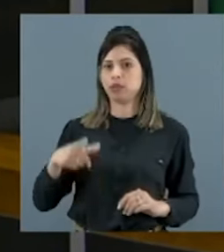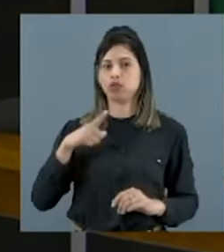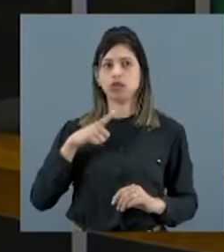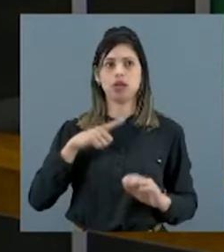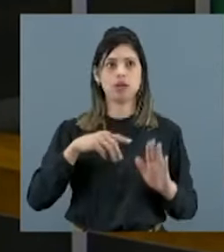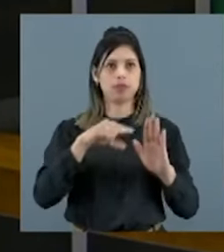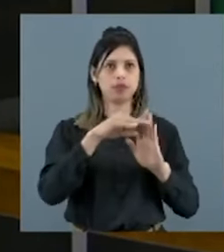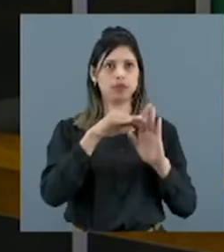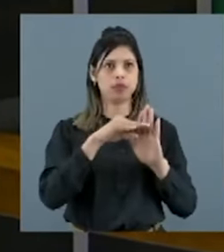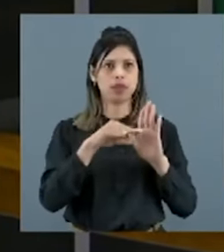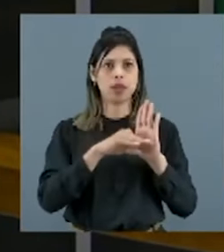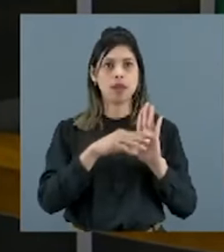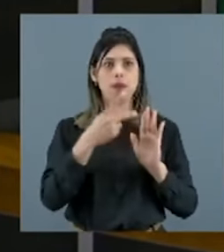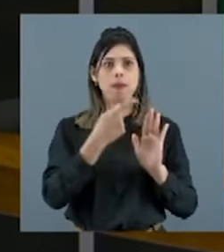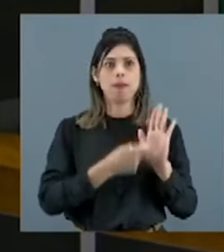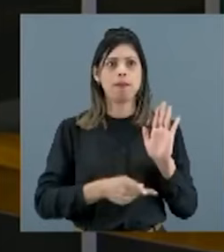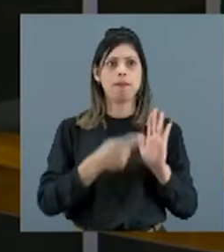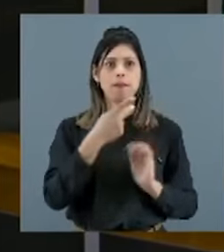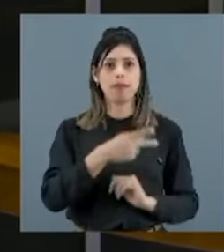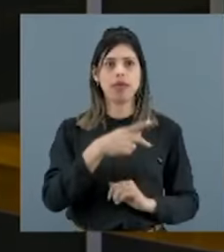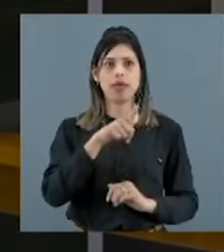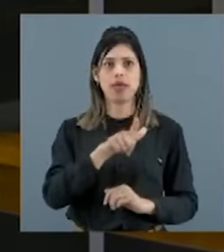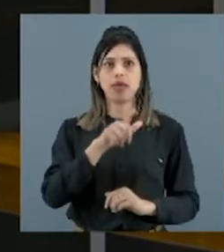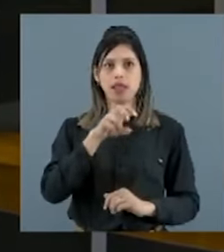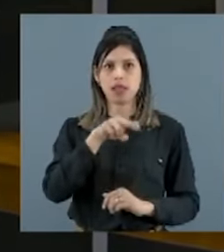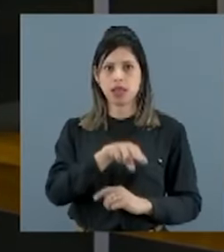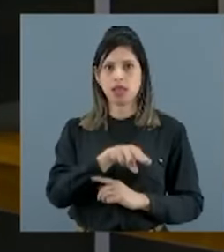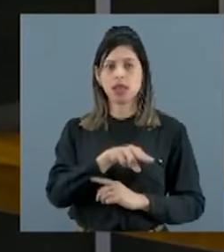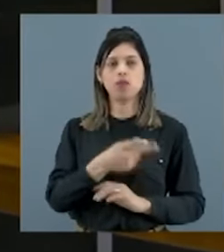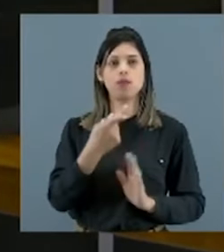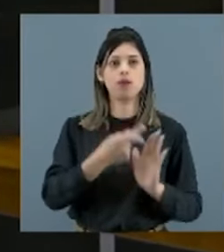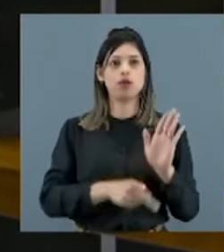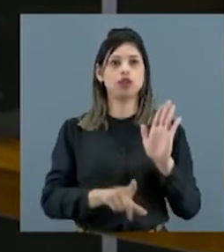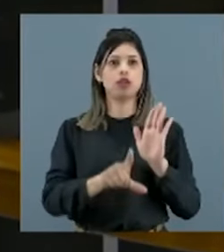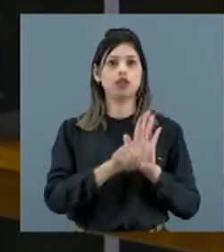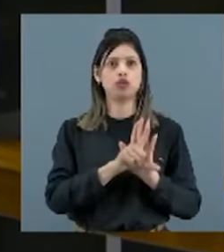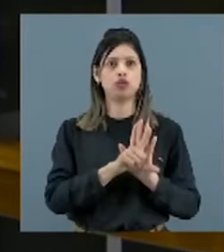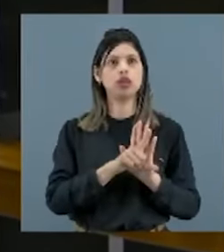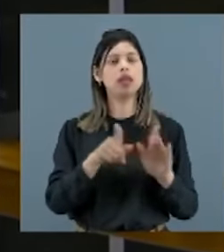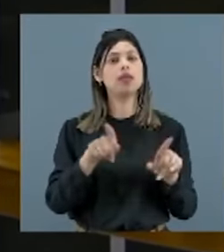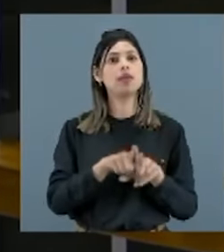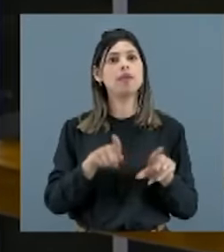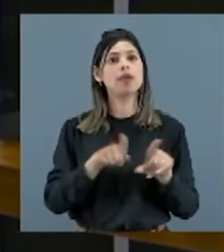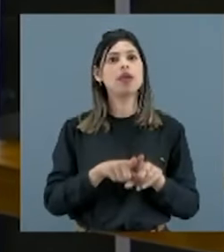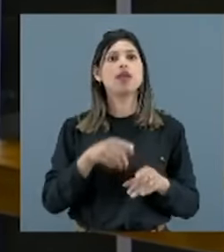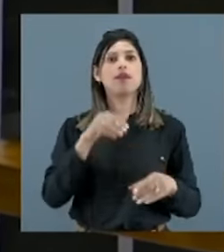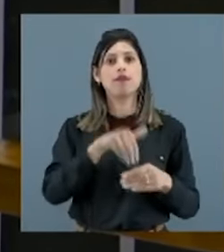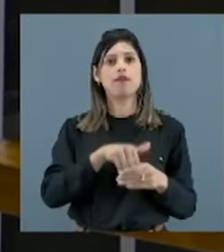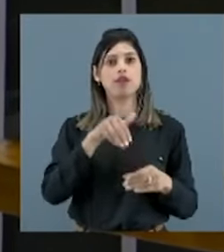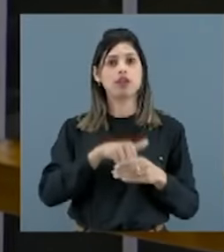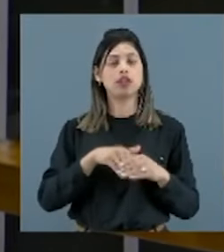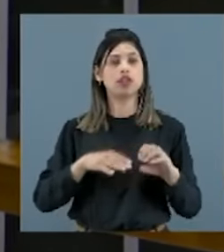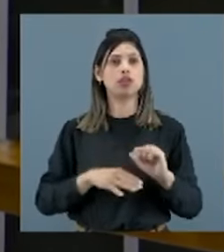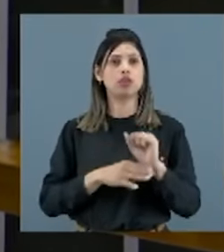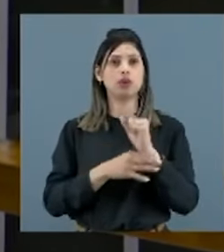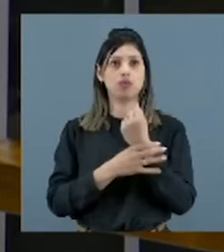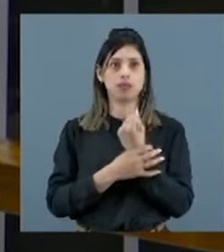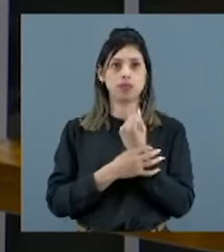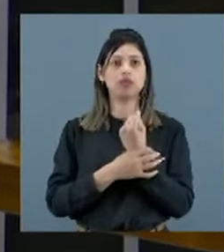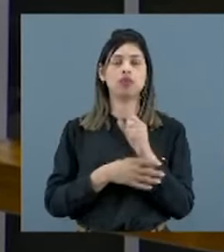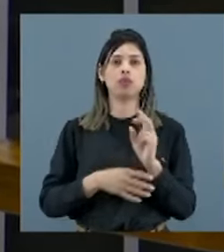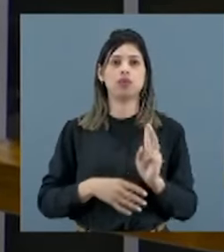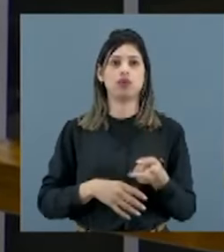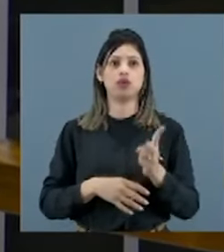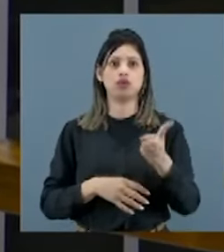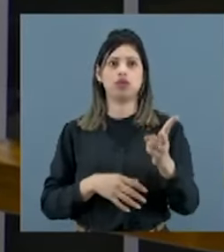muito importantes de serem aprovados hoje para poder dar garantia de continuidade de